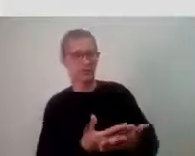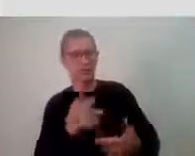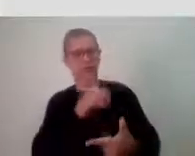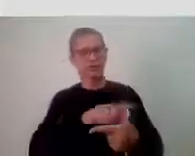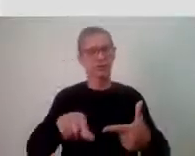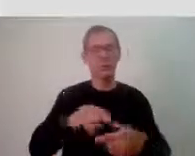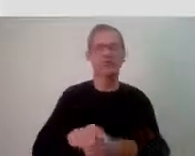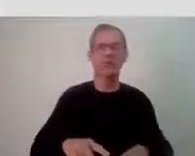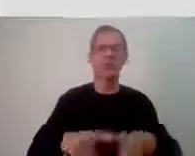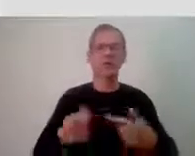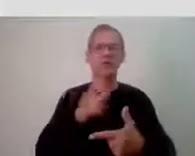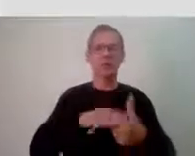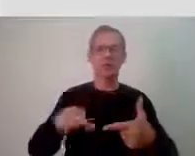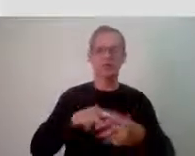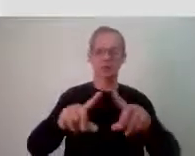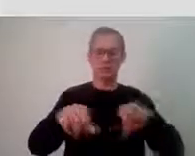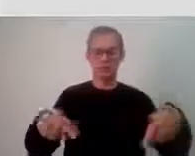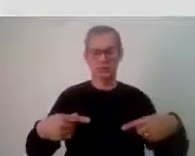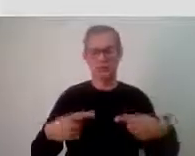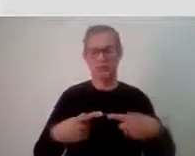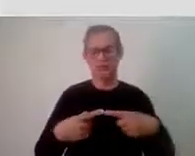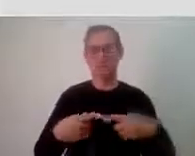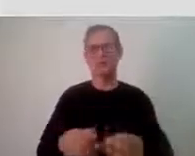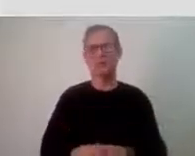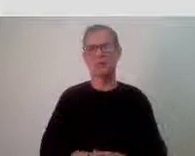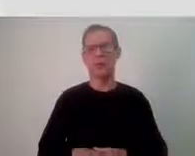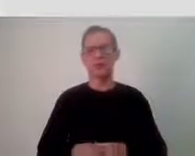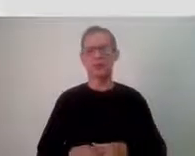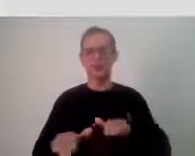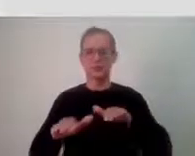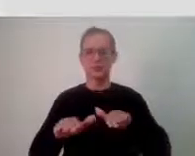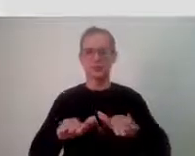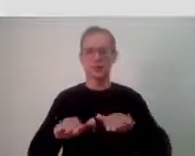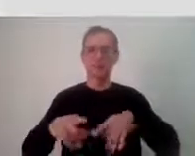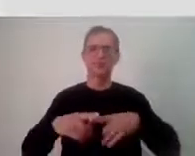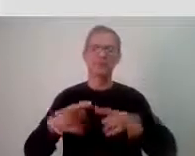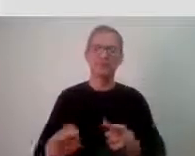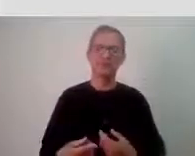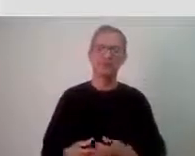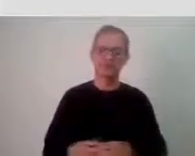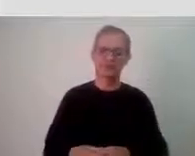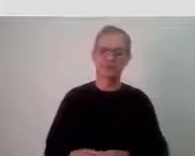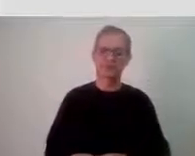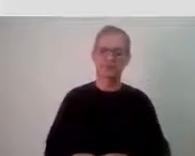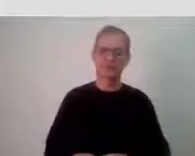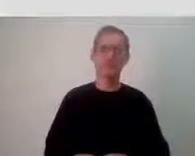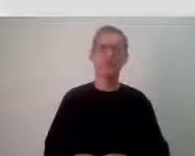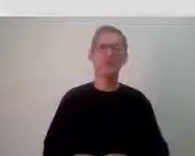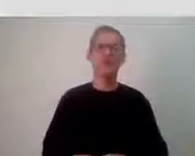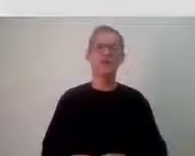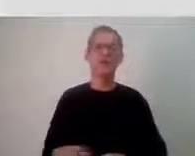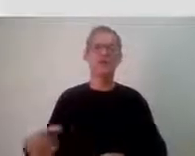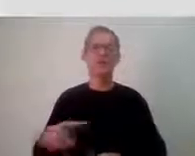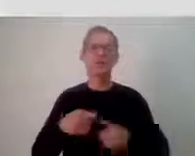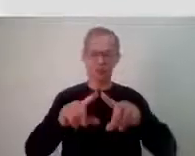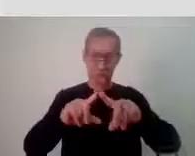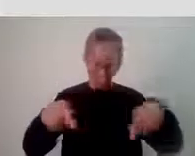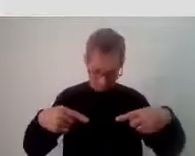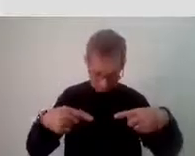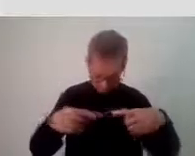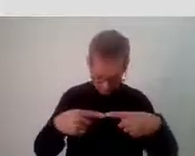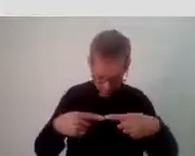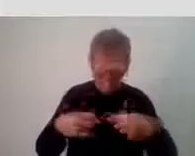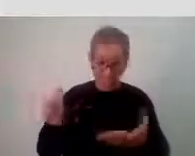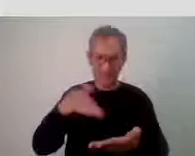problemas como sendo um problema de área. O deslocamento, então, vai ser a diferença daqui